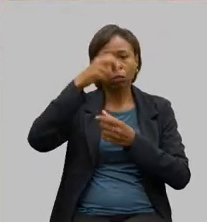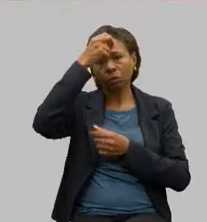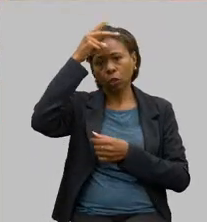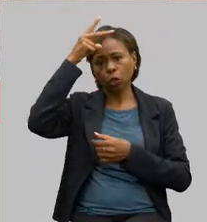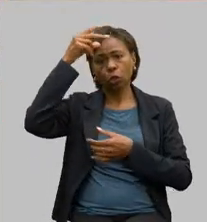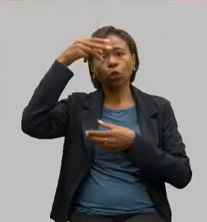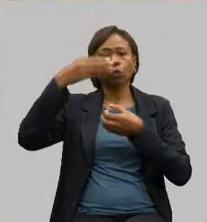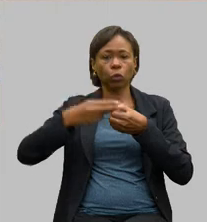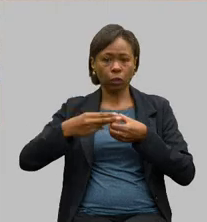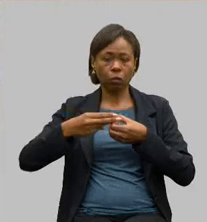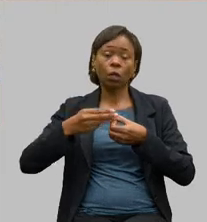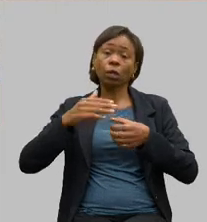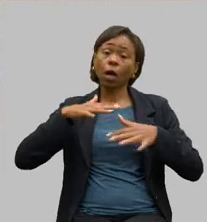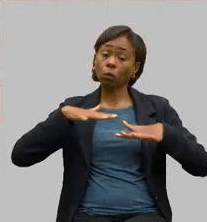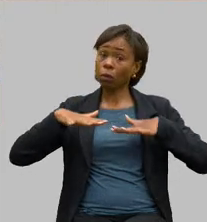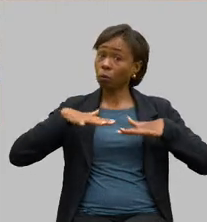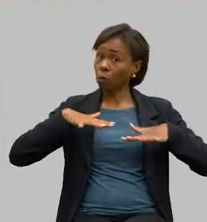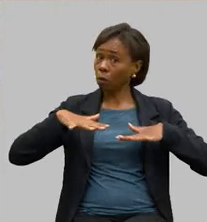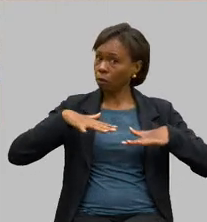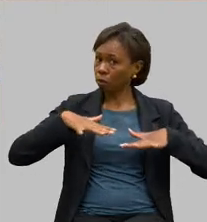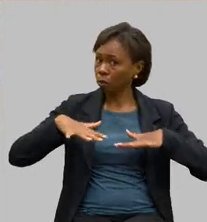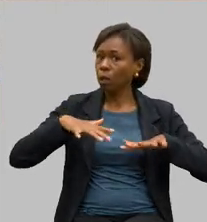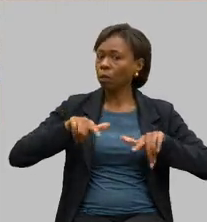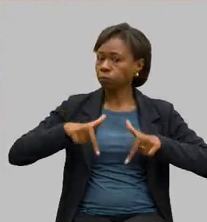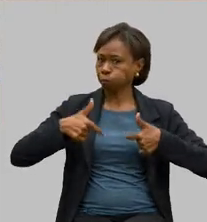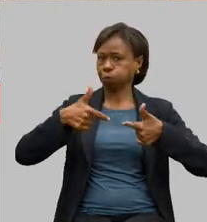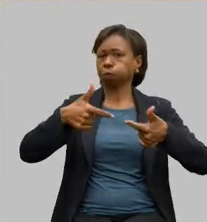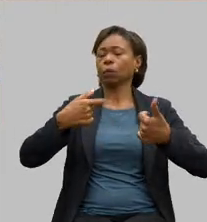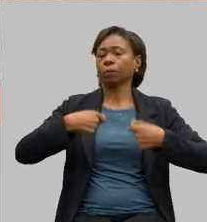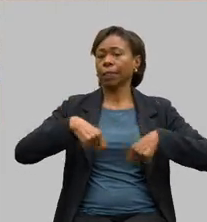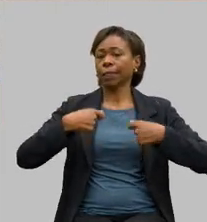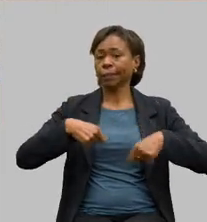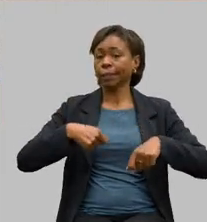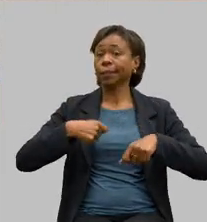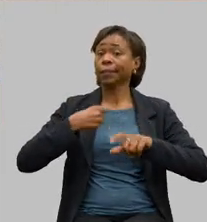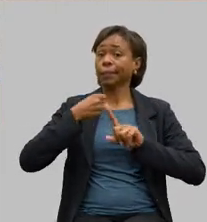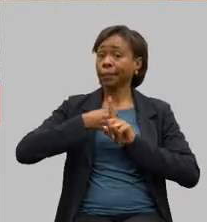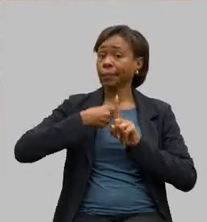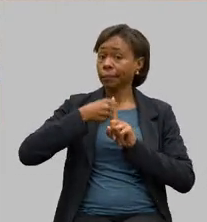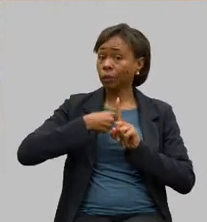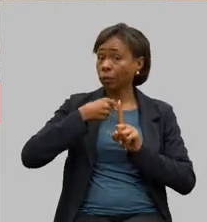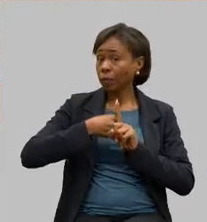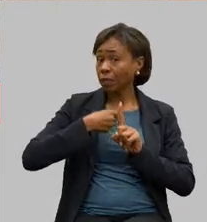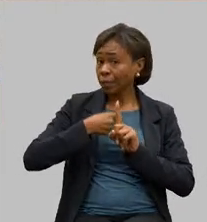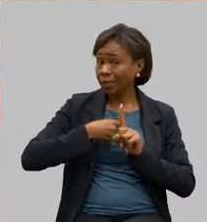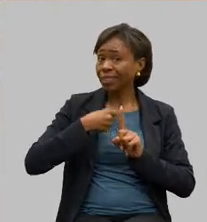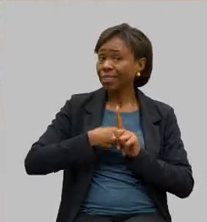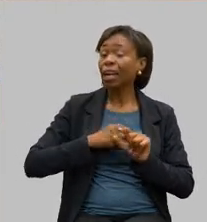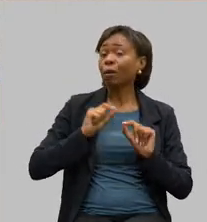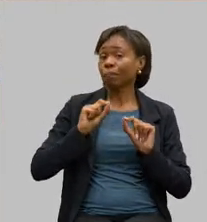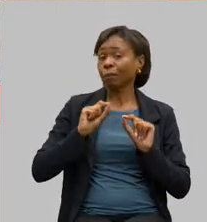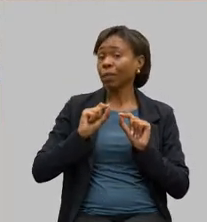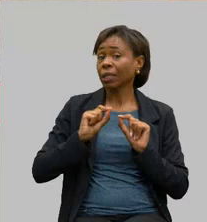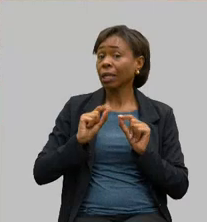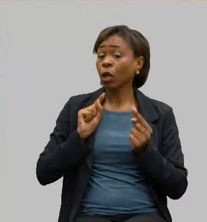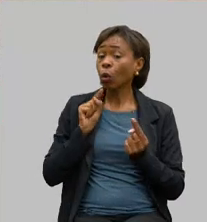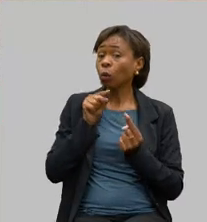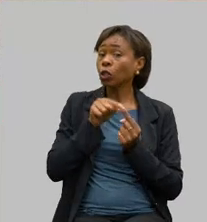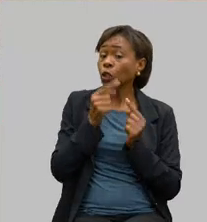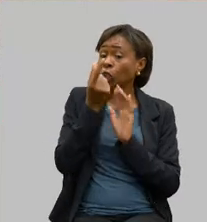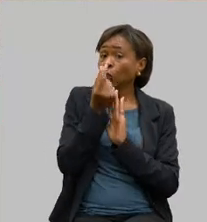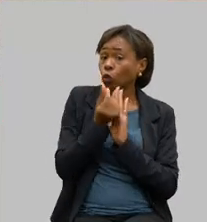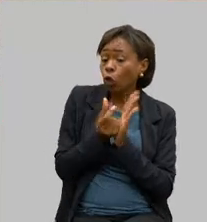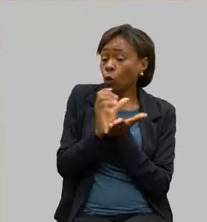importante Inclusive eu penso que nós devemos lutar muito lá onde a vida Acontece para que tenha orçamento também pra cultura